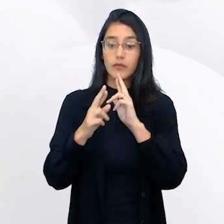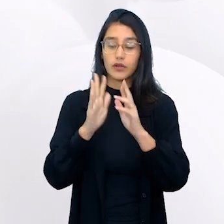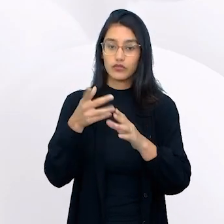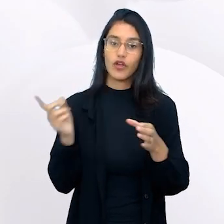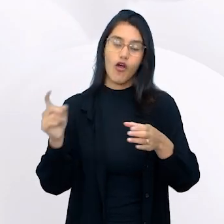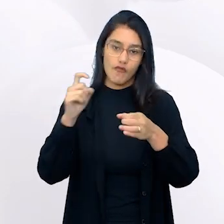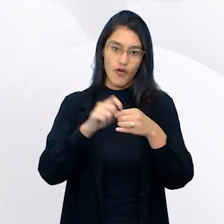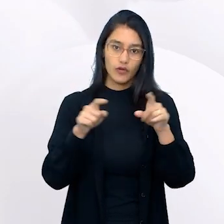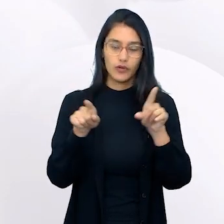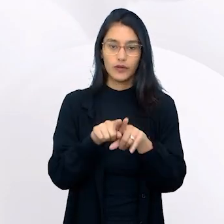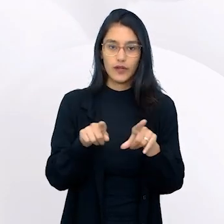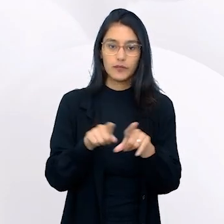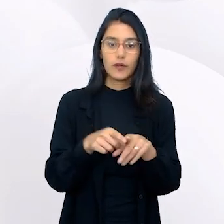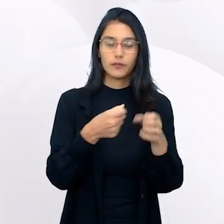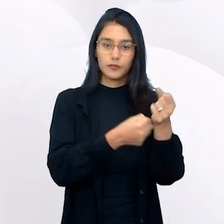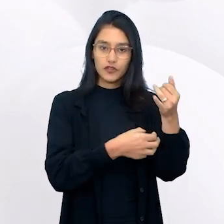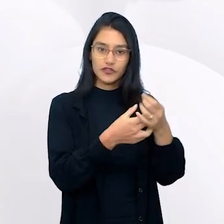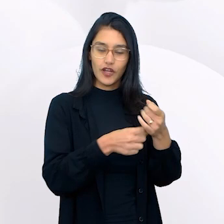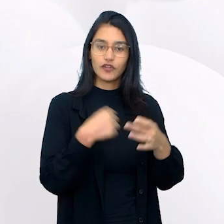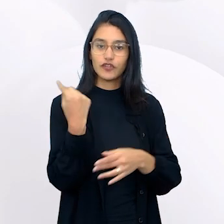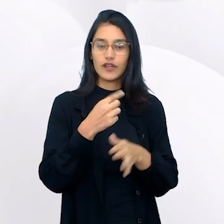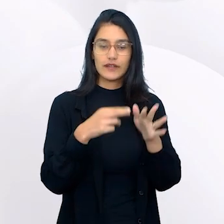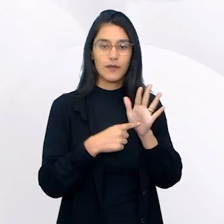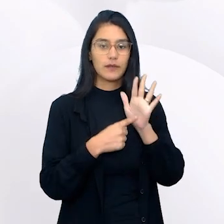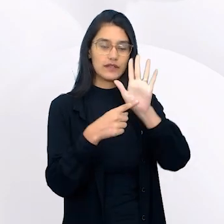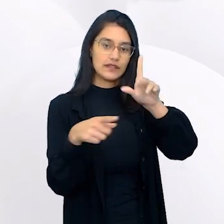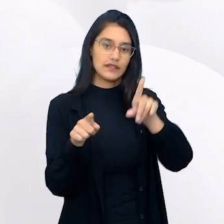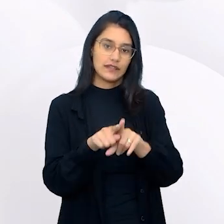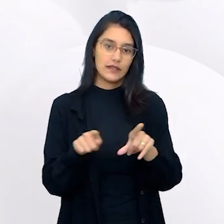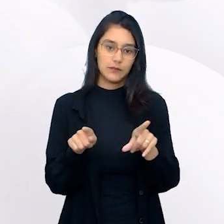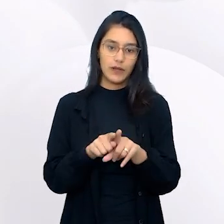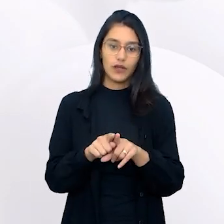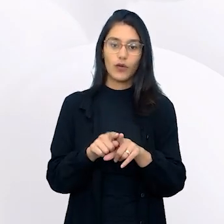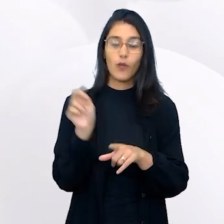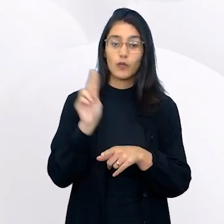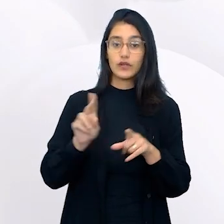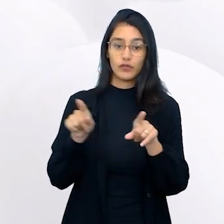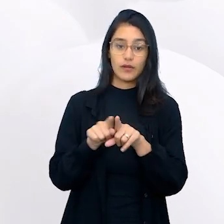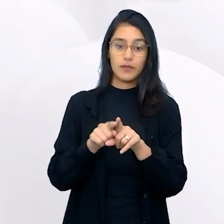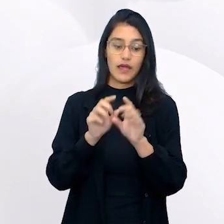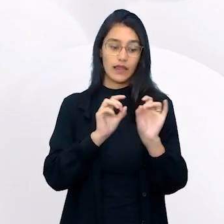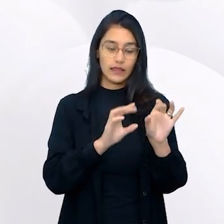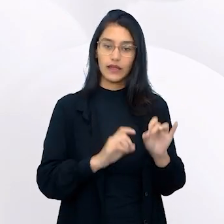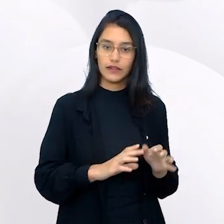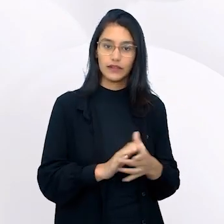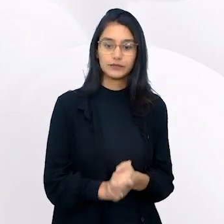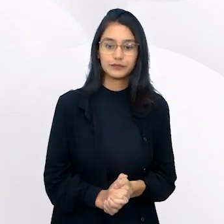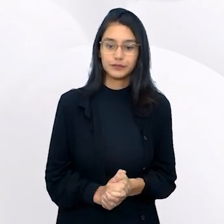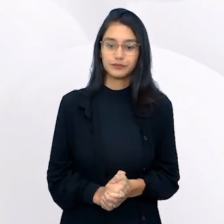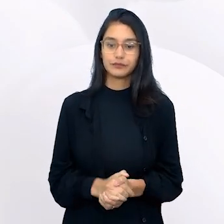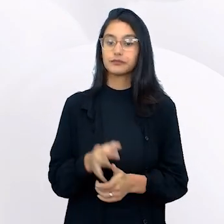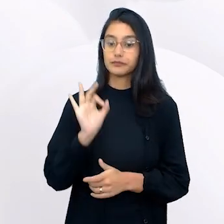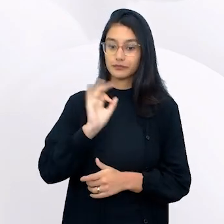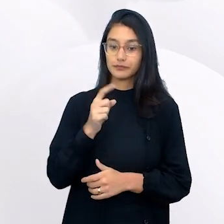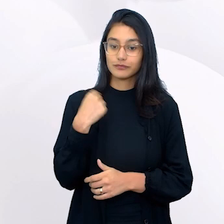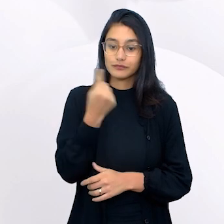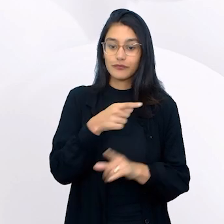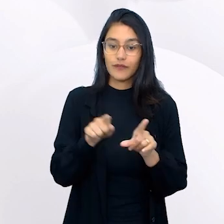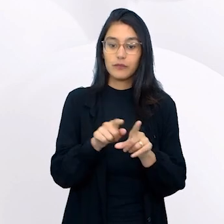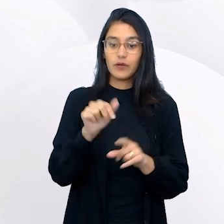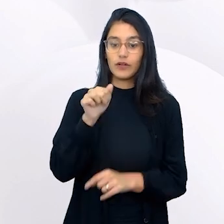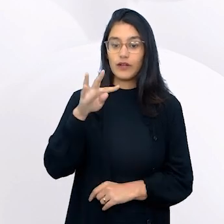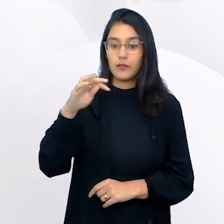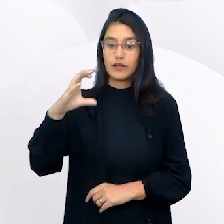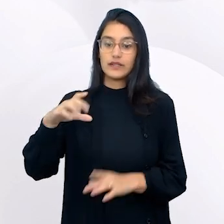já volto aqui para o chat, a gente já apresenta... usando também uma técnica, né? Sim, sim. A gente está aqui na